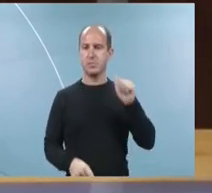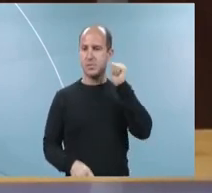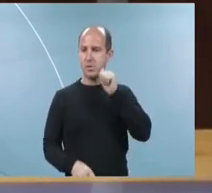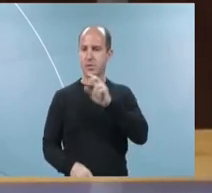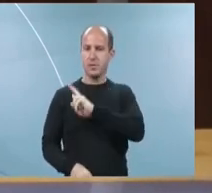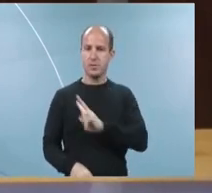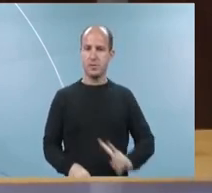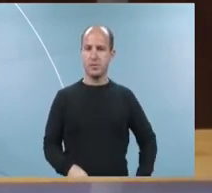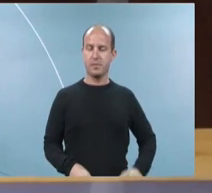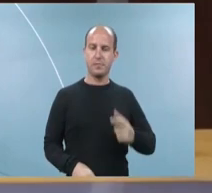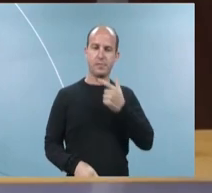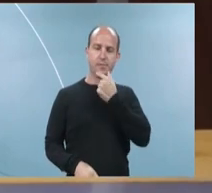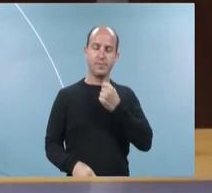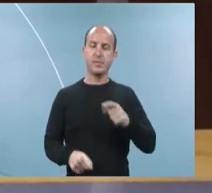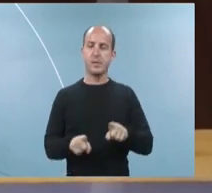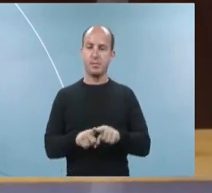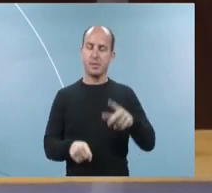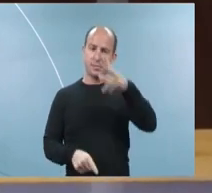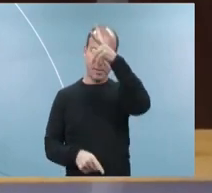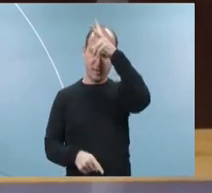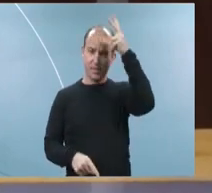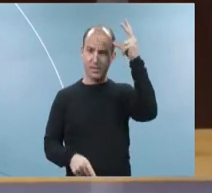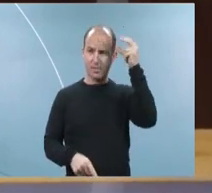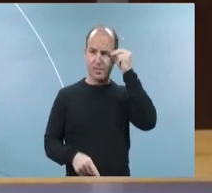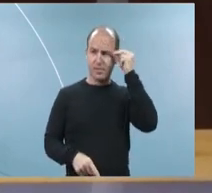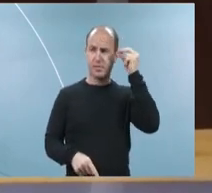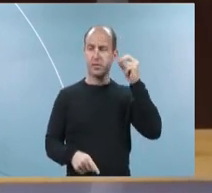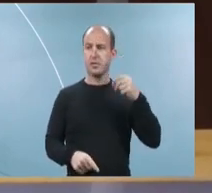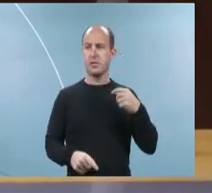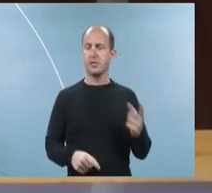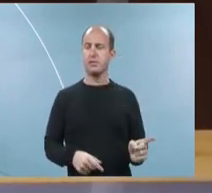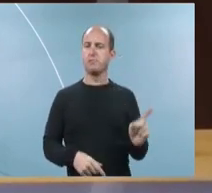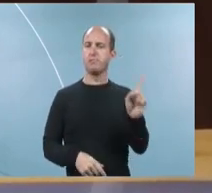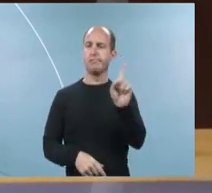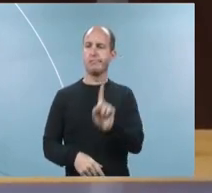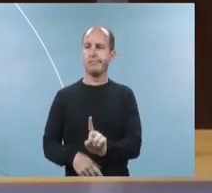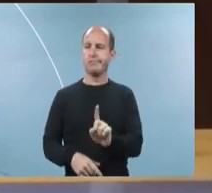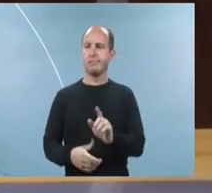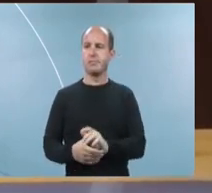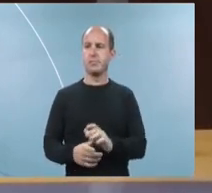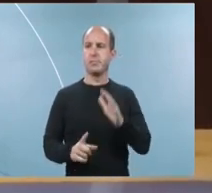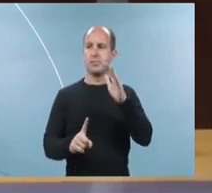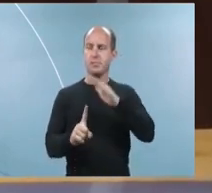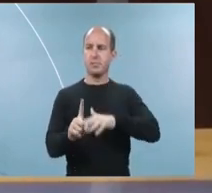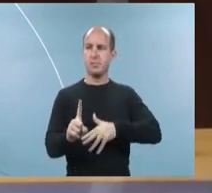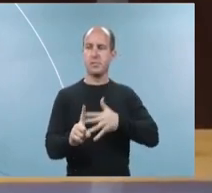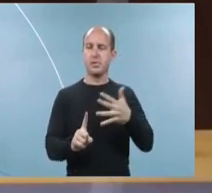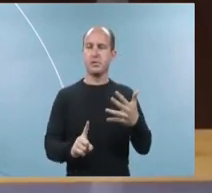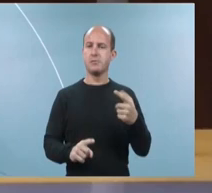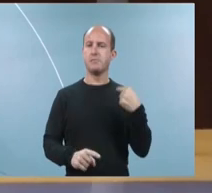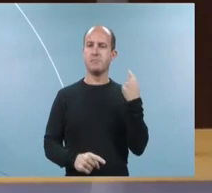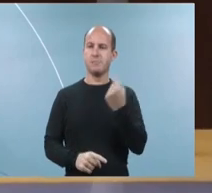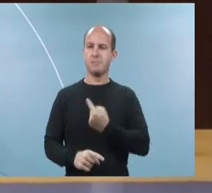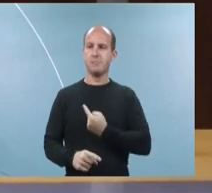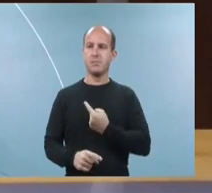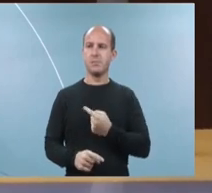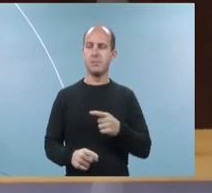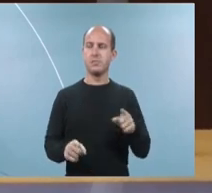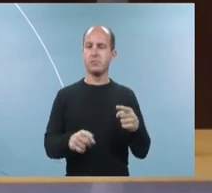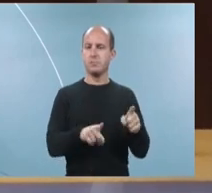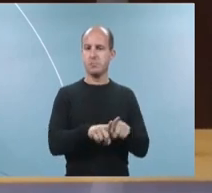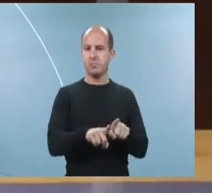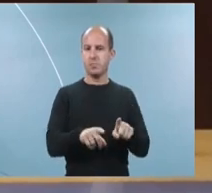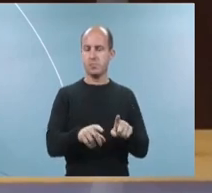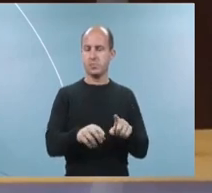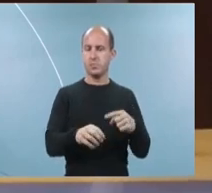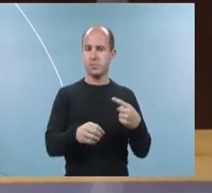vereadoras, prefeitas que vieram e trouxeram aqui os nossos homenageados, né, de seus municípios,